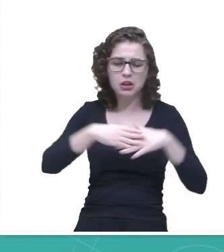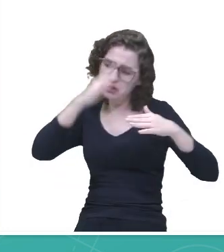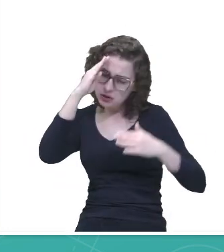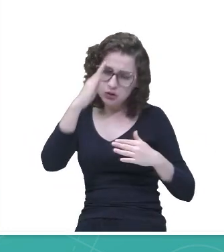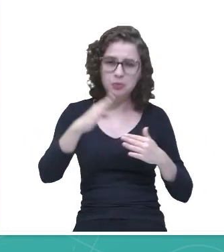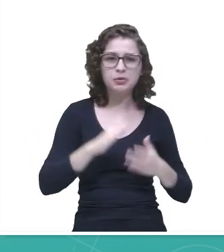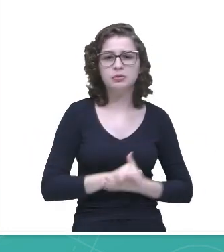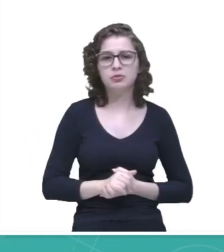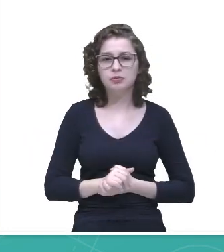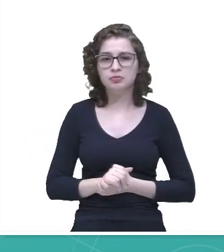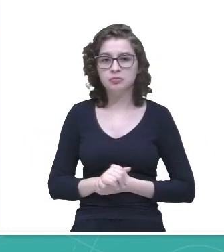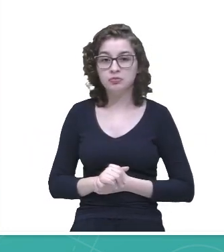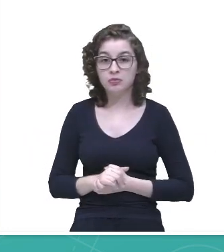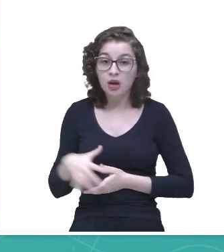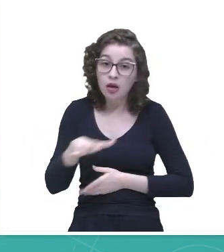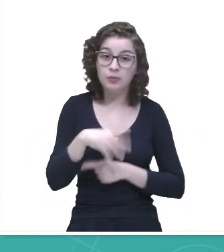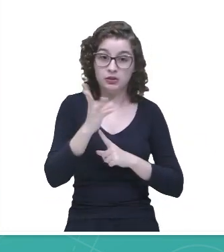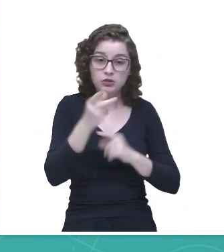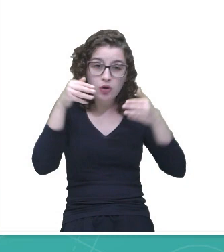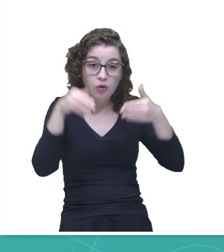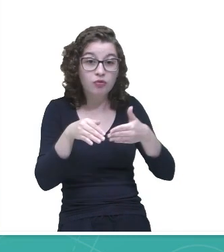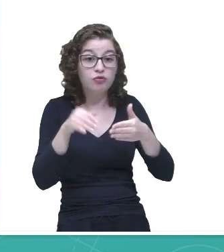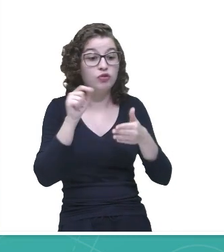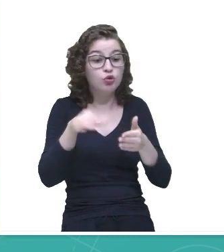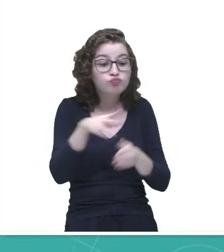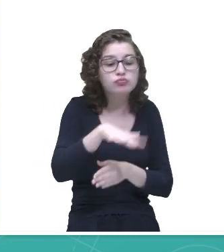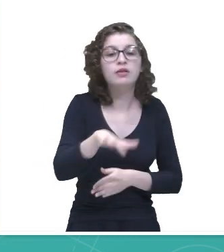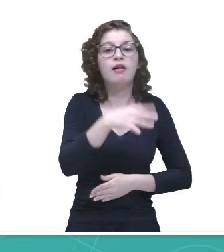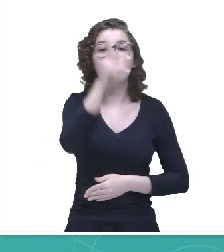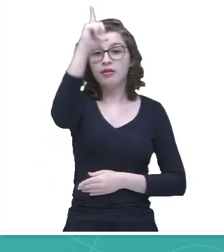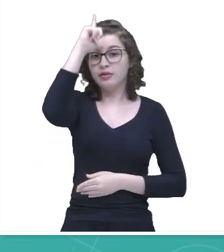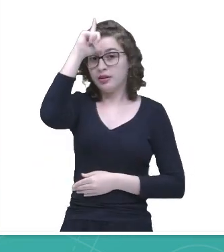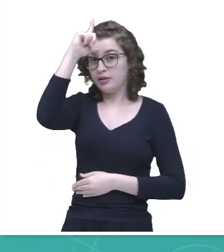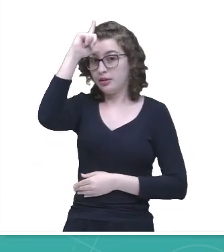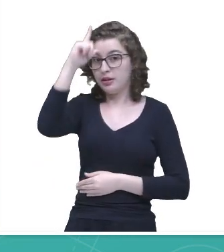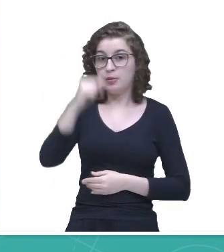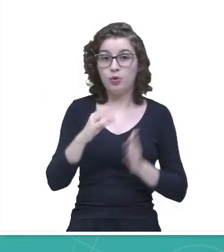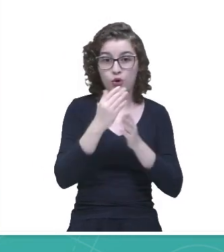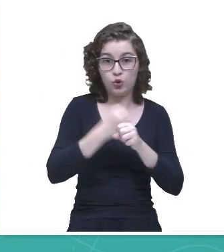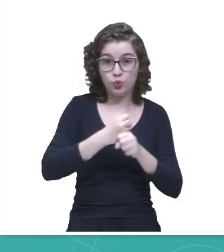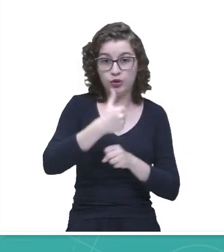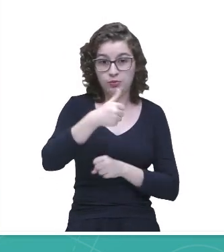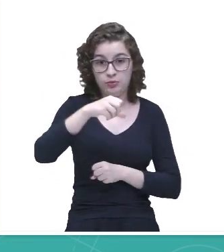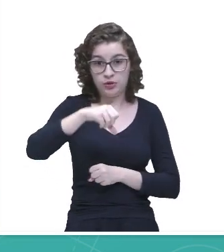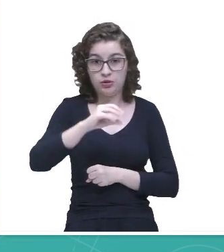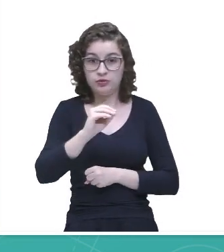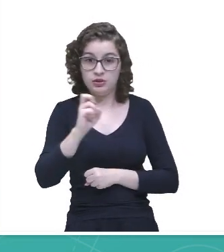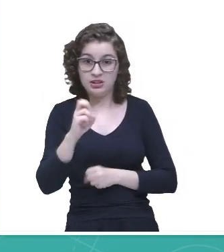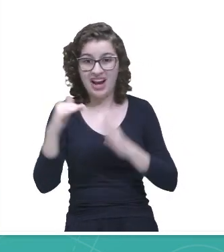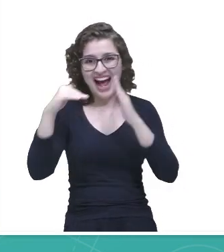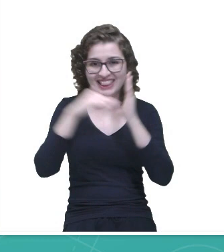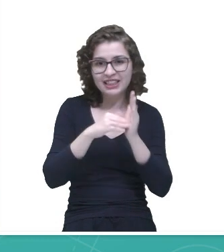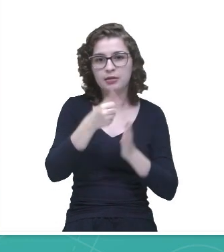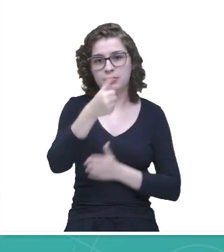corrente artística concentrada especialmente na Alemanha entre 1905 a 1930. Eles